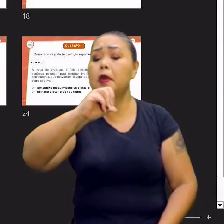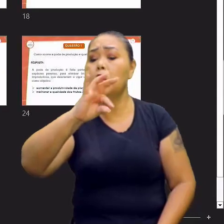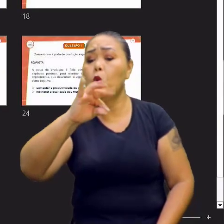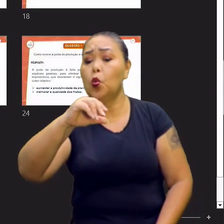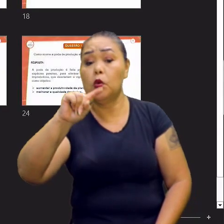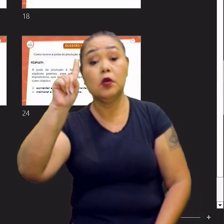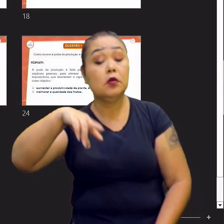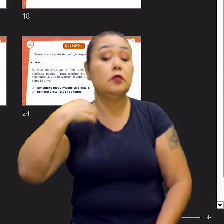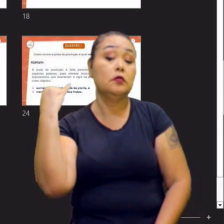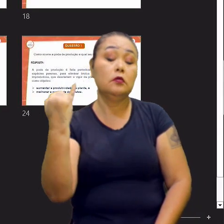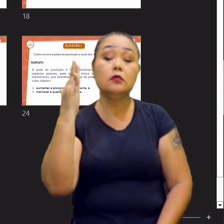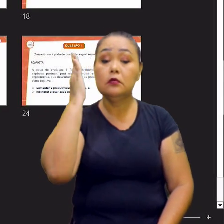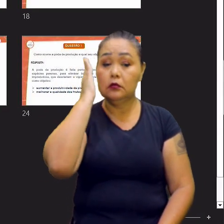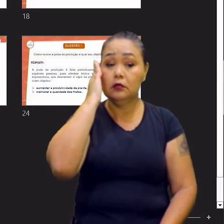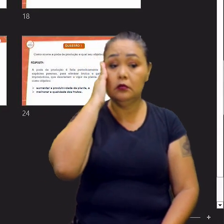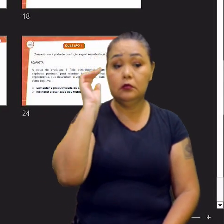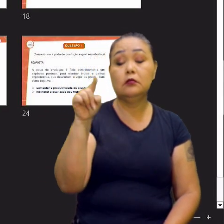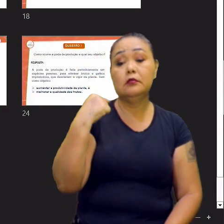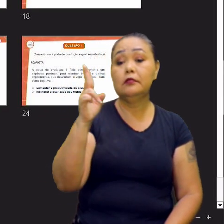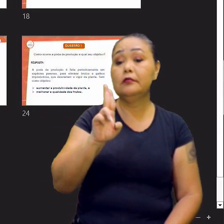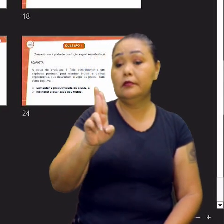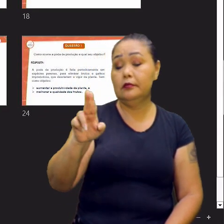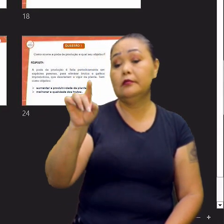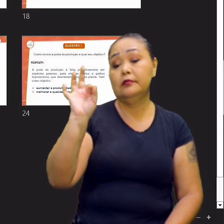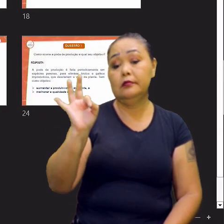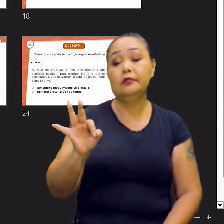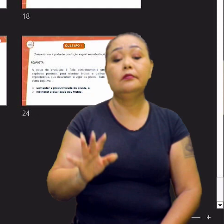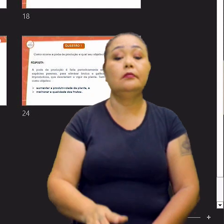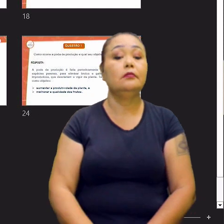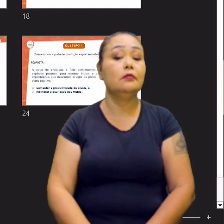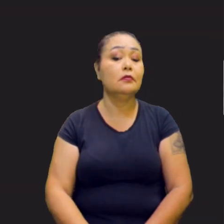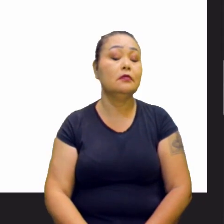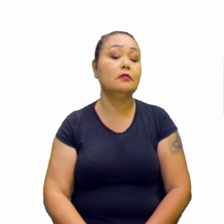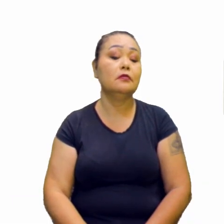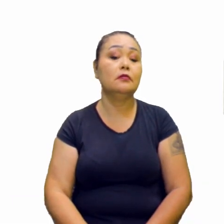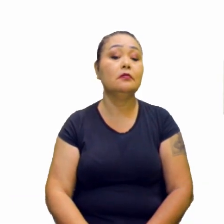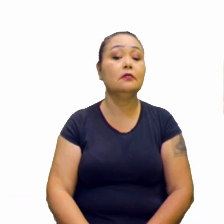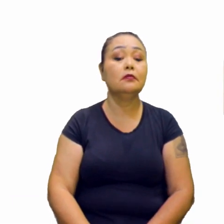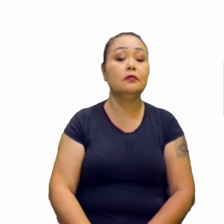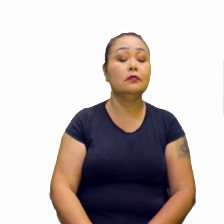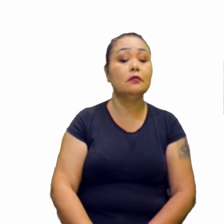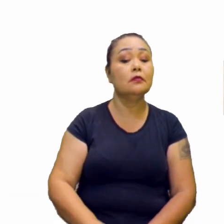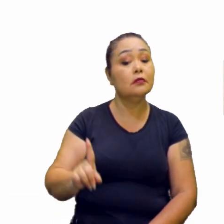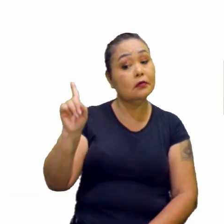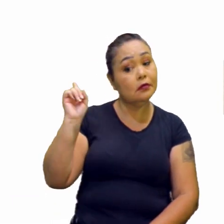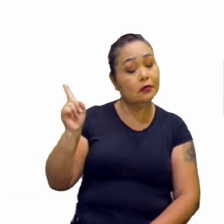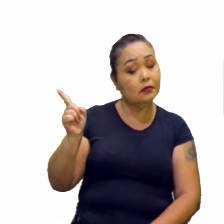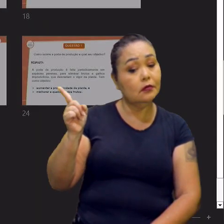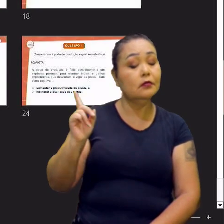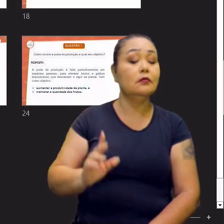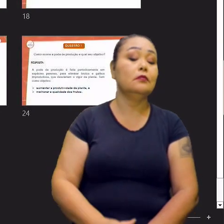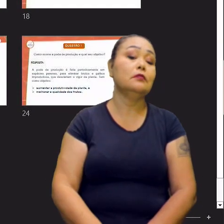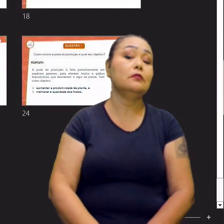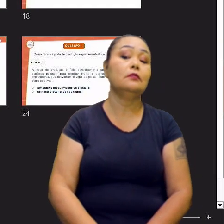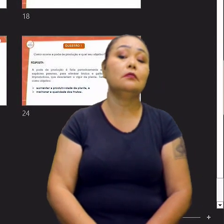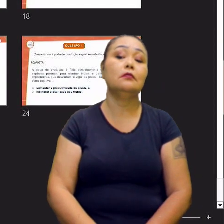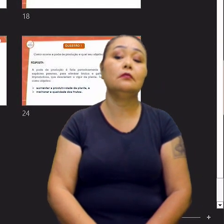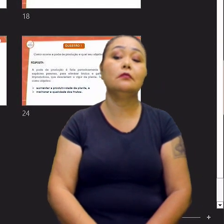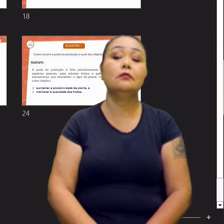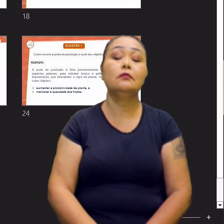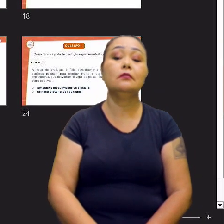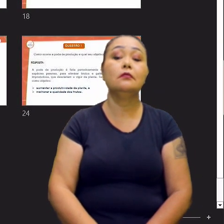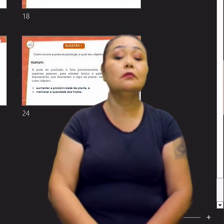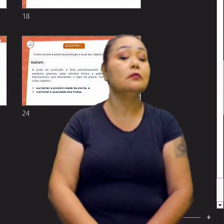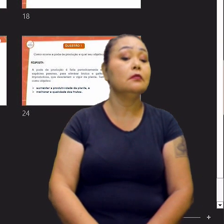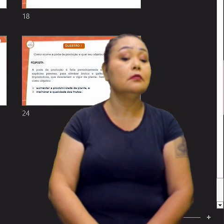sempre estarmos lembrando disso, tá? Voltando para cá. E também, nós